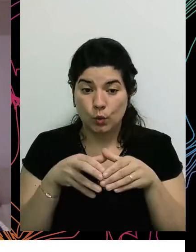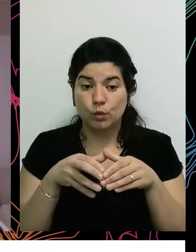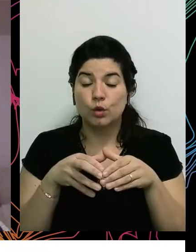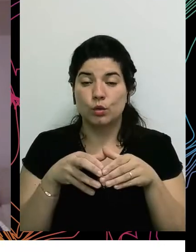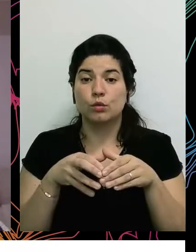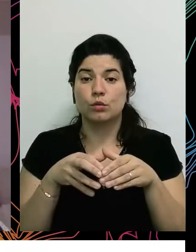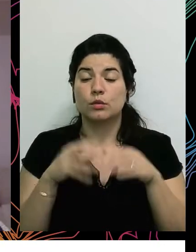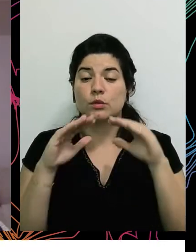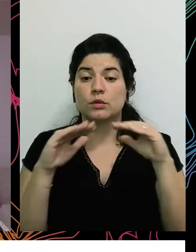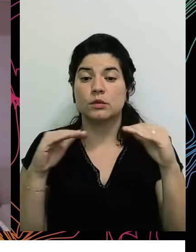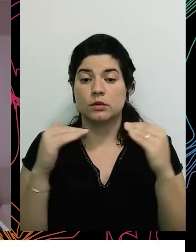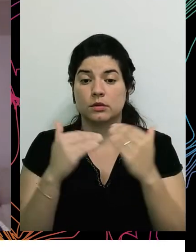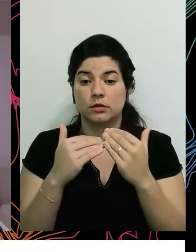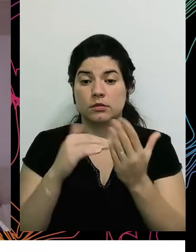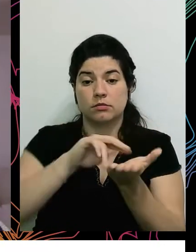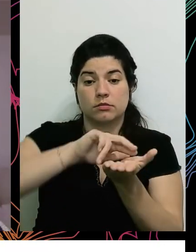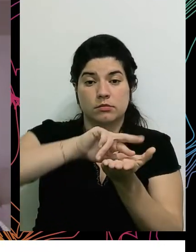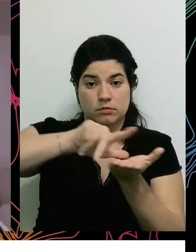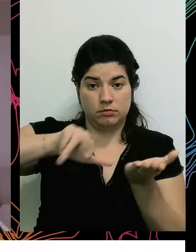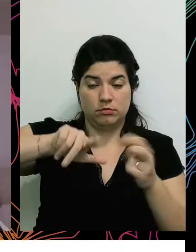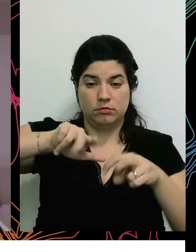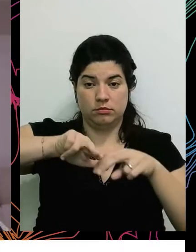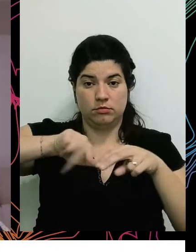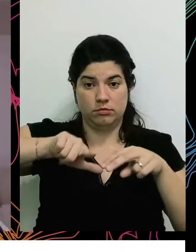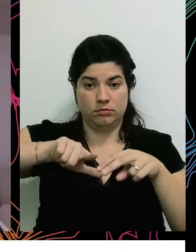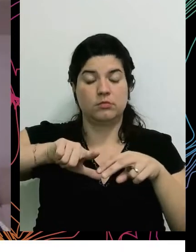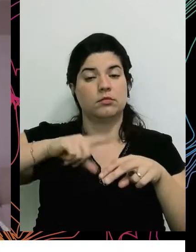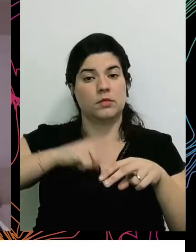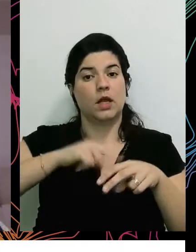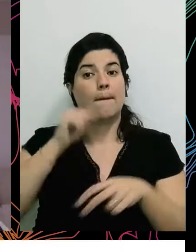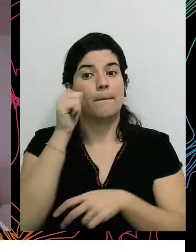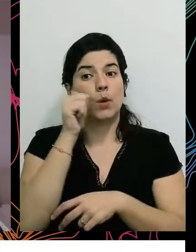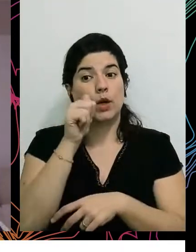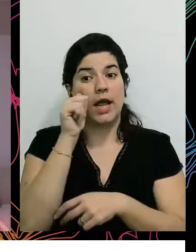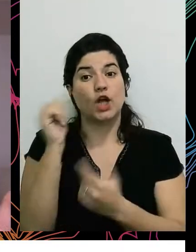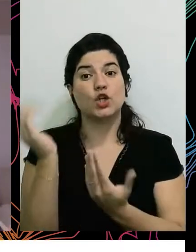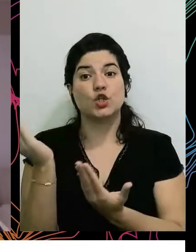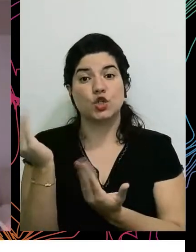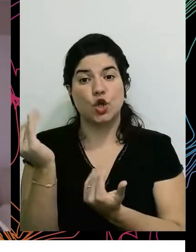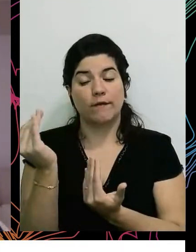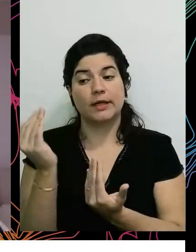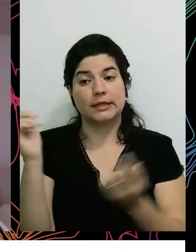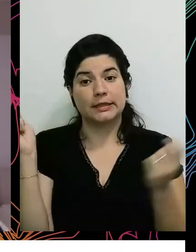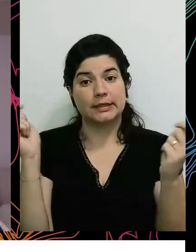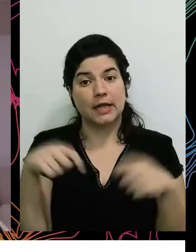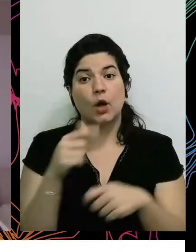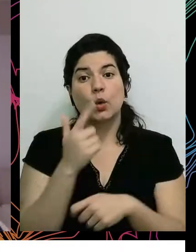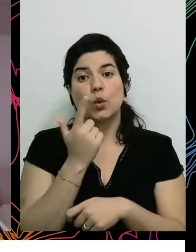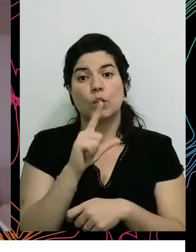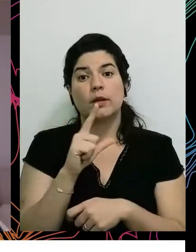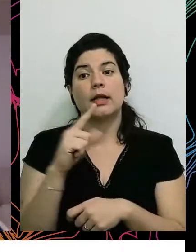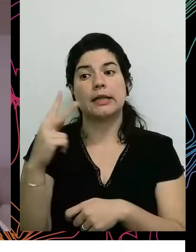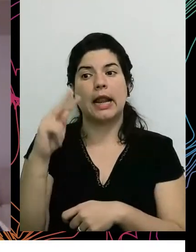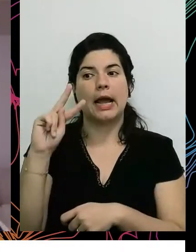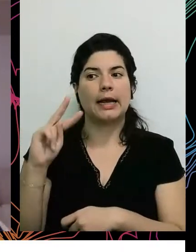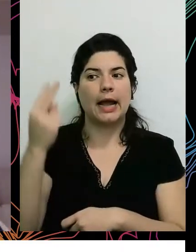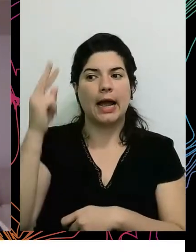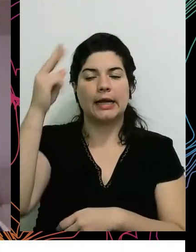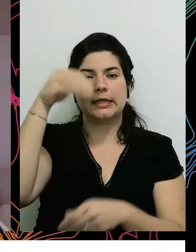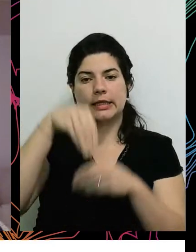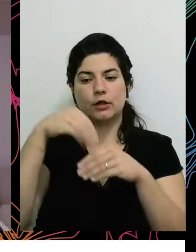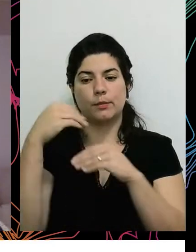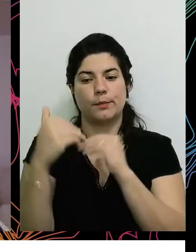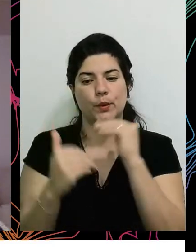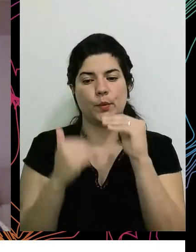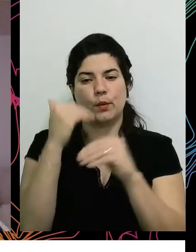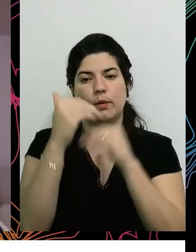de mentoria feminina para jovens mulheres ascenderem mais rapidamente as suas carreiras dentro das